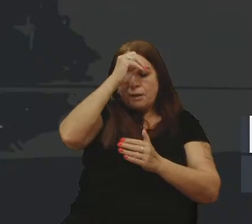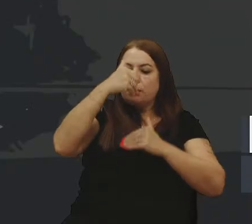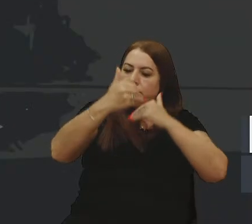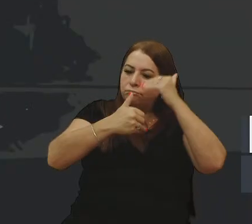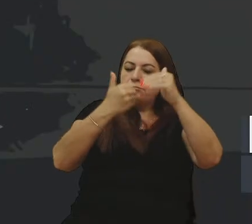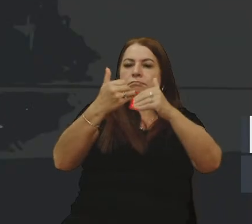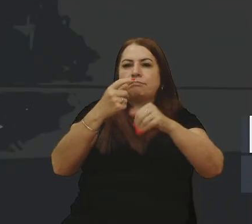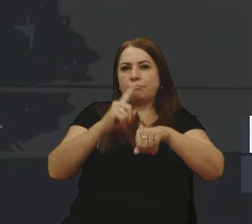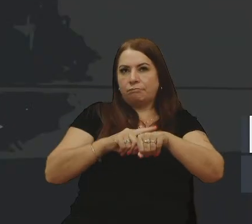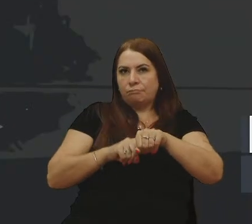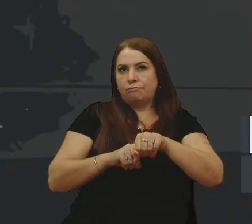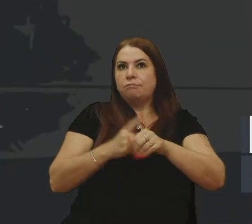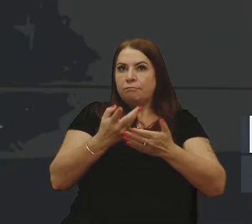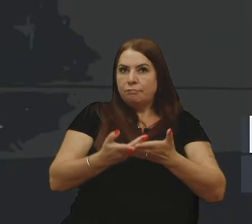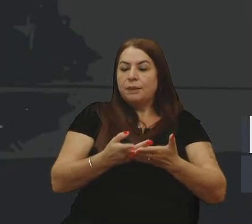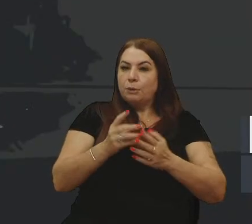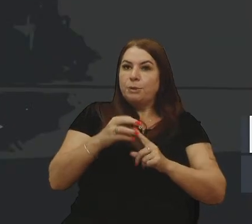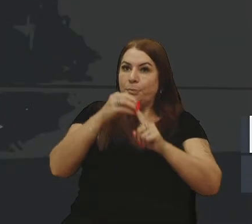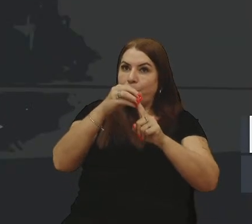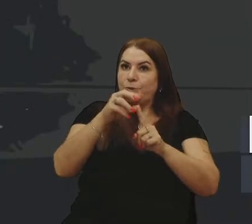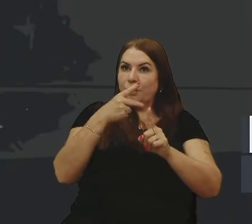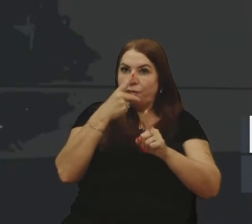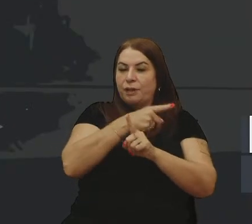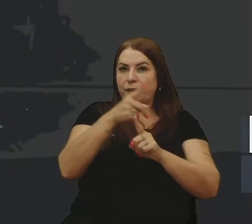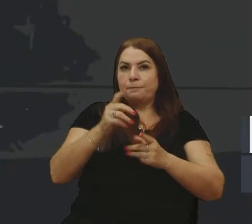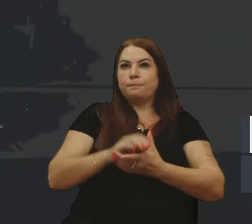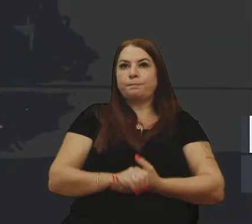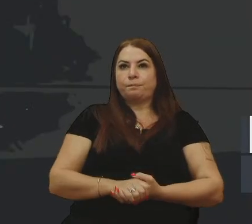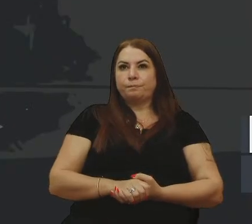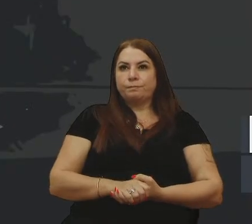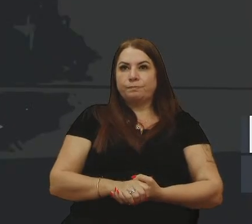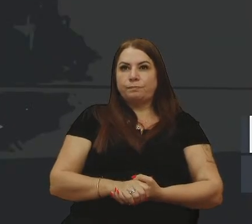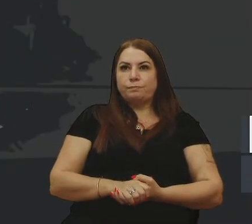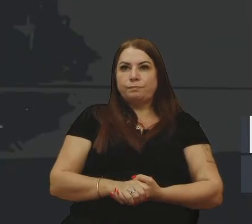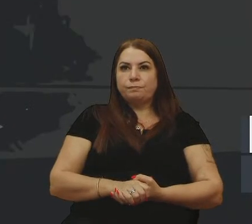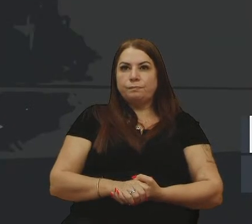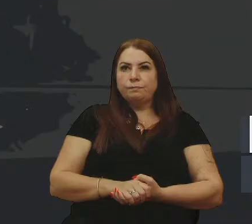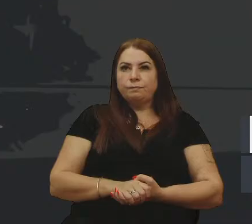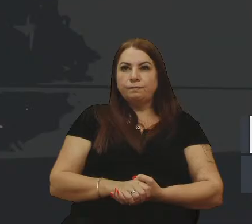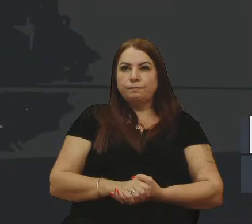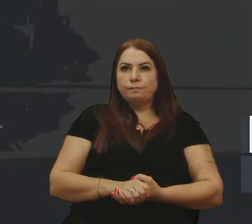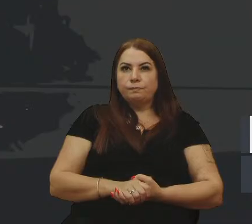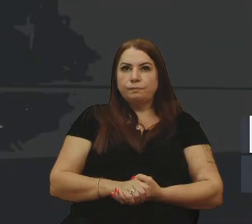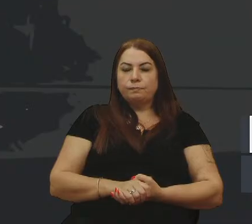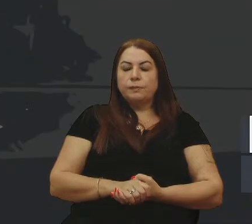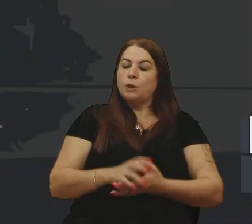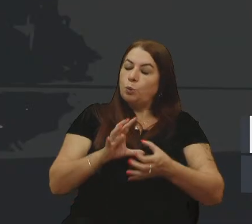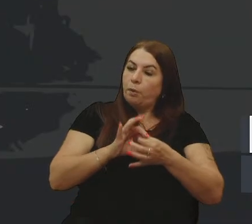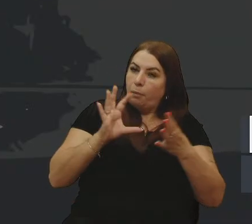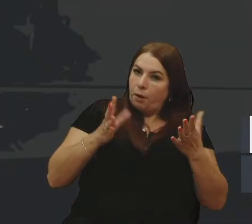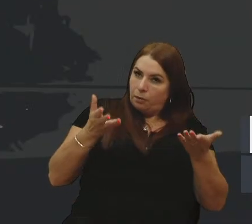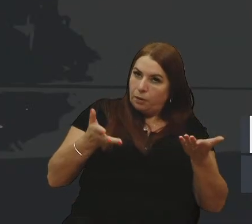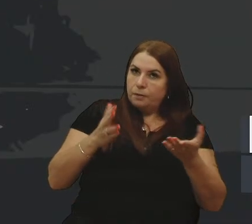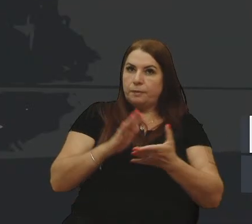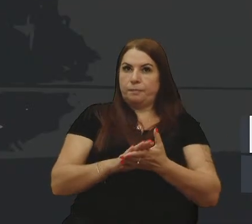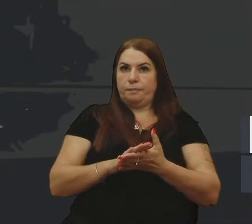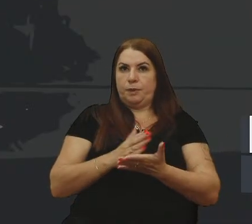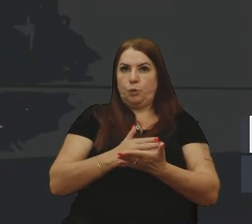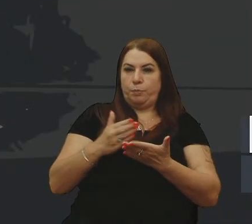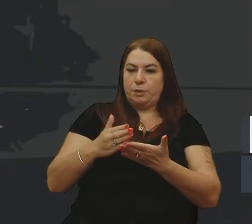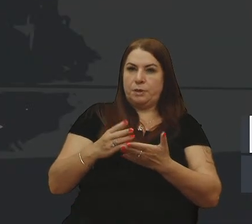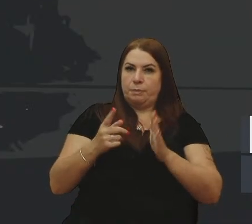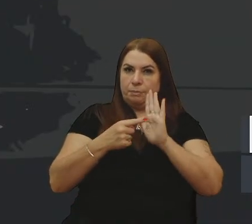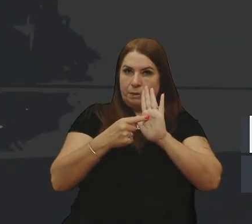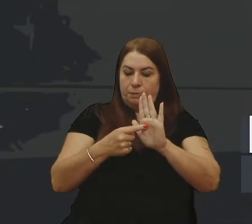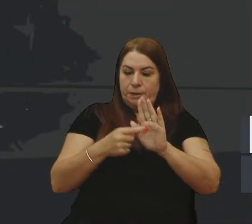longo do tempo. Então, é principalmente sobre isso que eu quero falar com vocês. E eu tomo a liberdade aqui de partir a minha